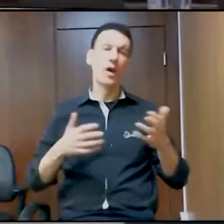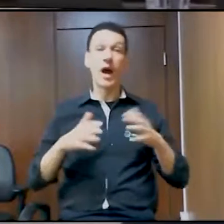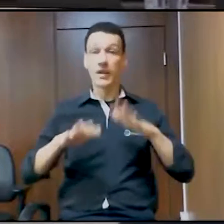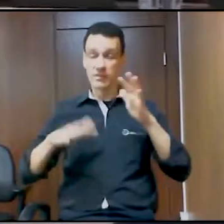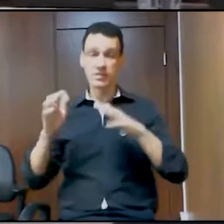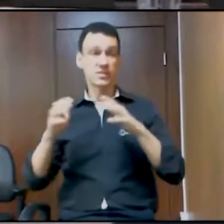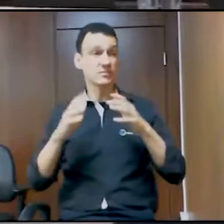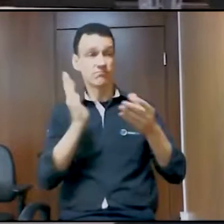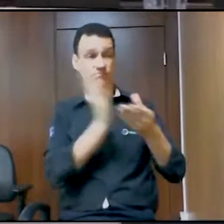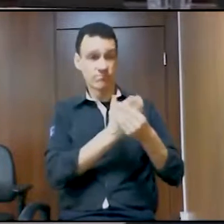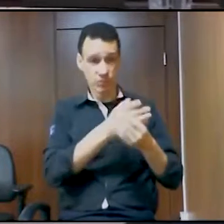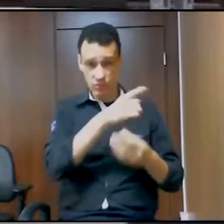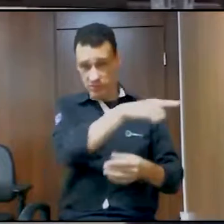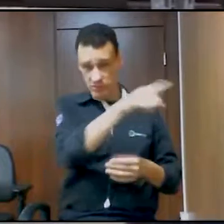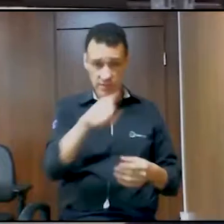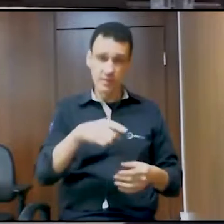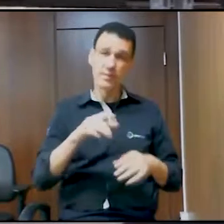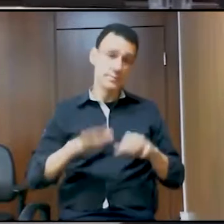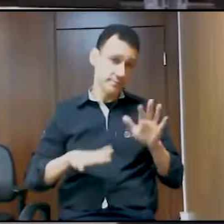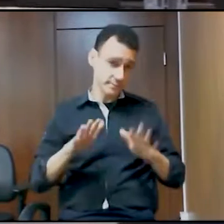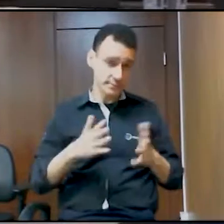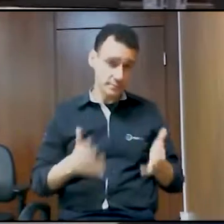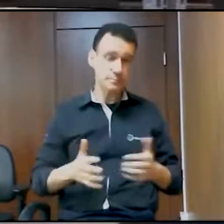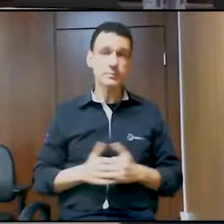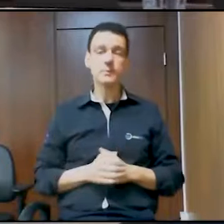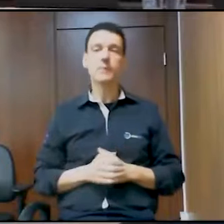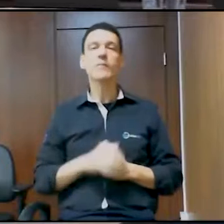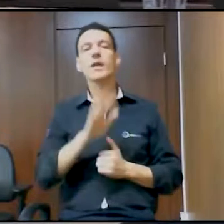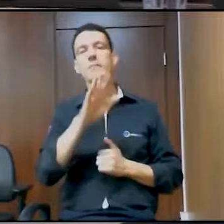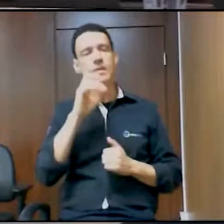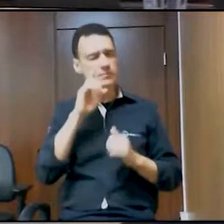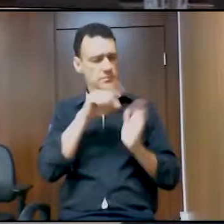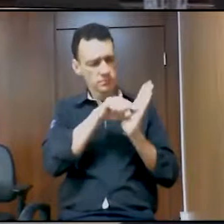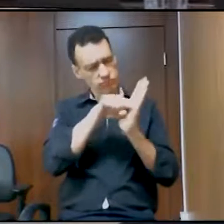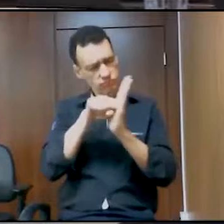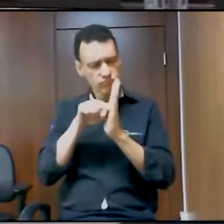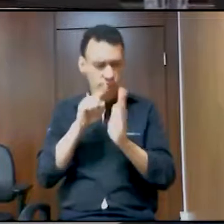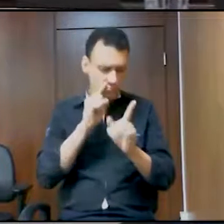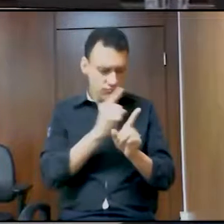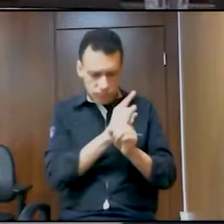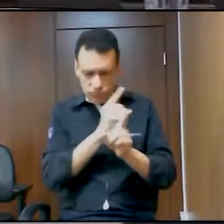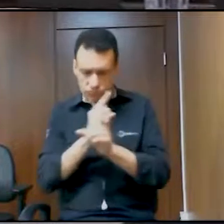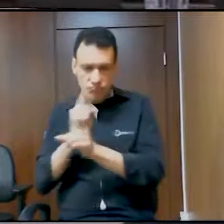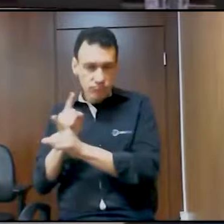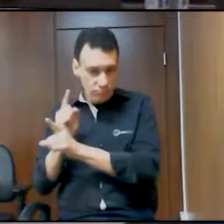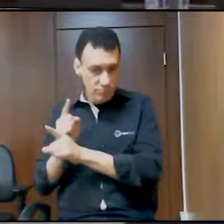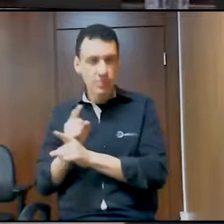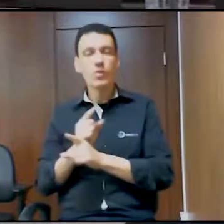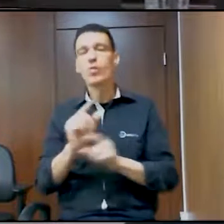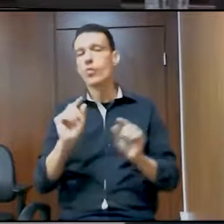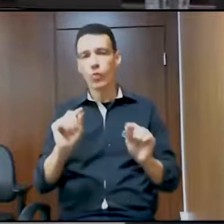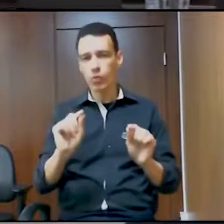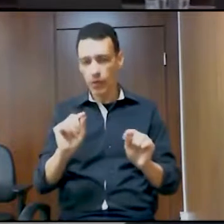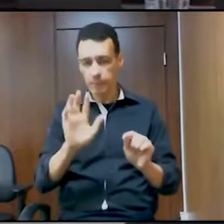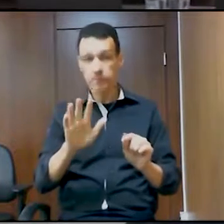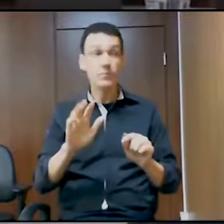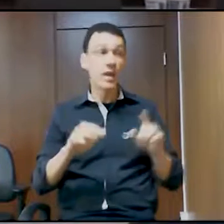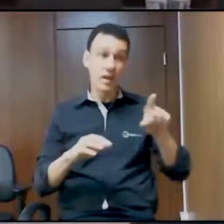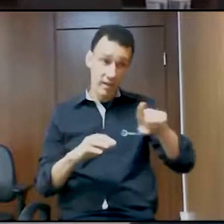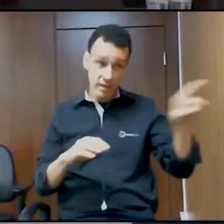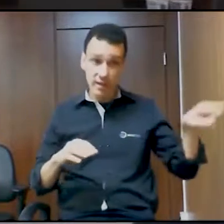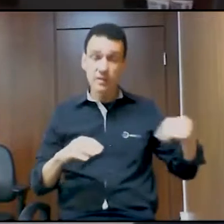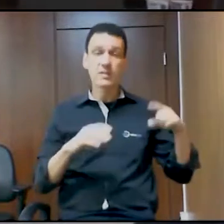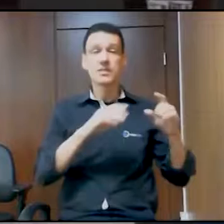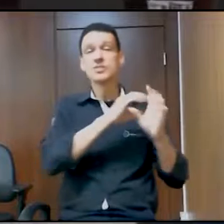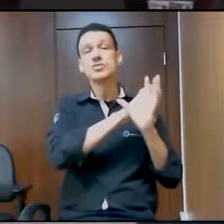essa população. Mas o que aquela pesquisa traz e todos os censos posteriores trazem é que não. E eles constroem uma